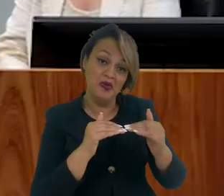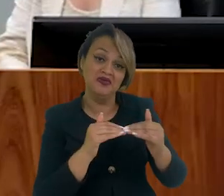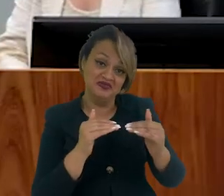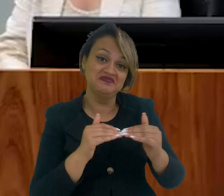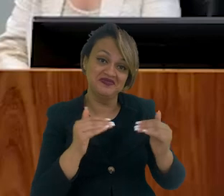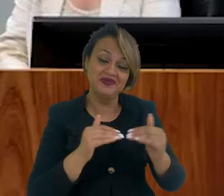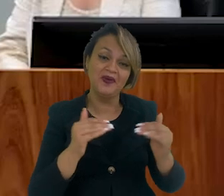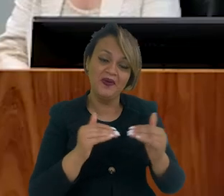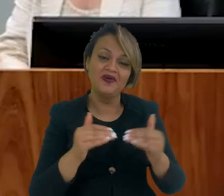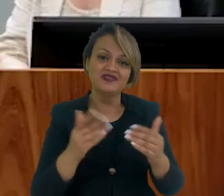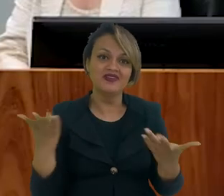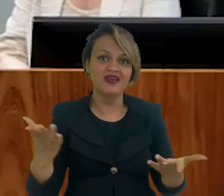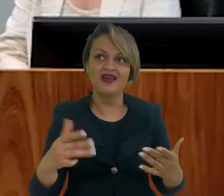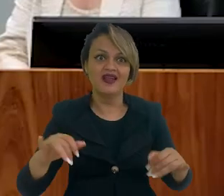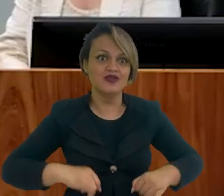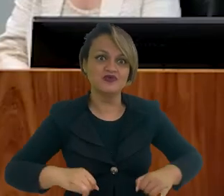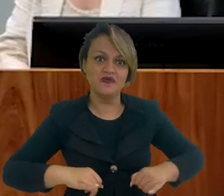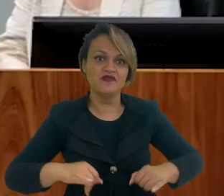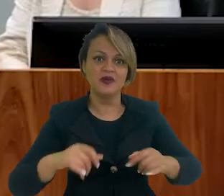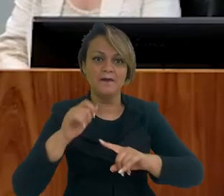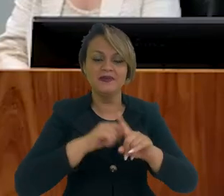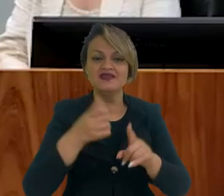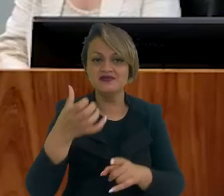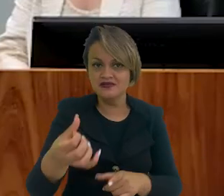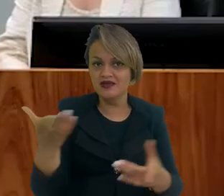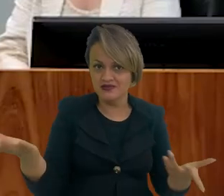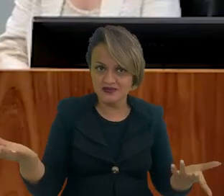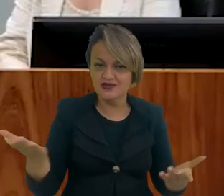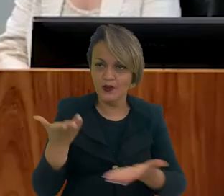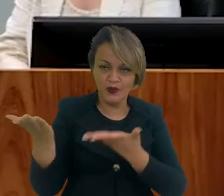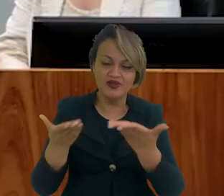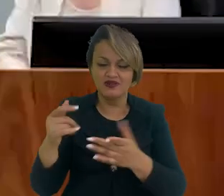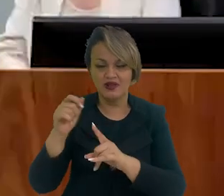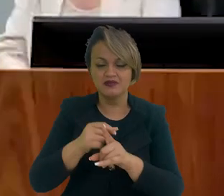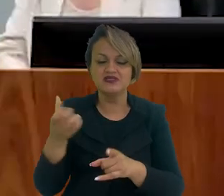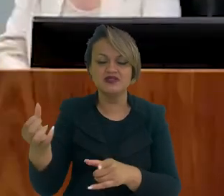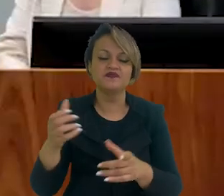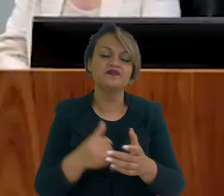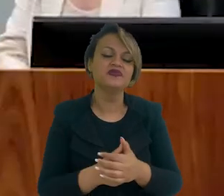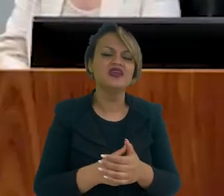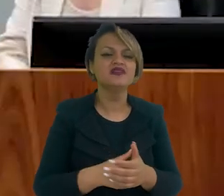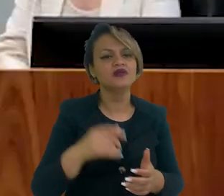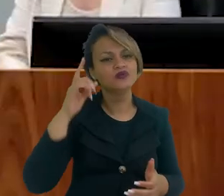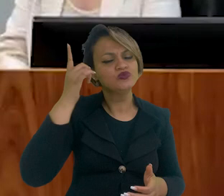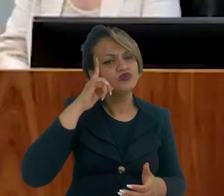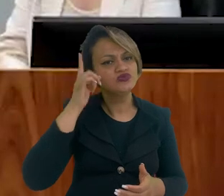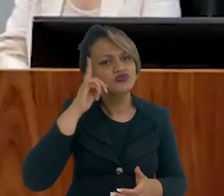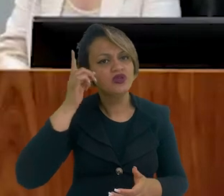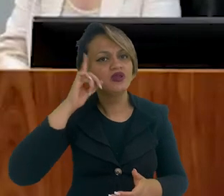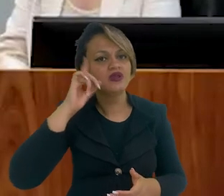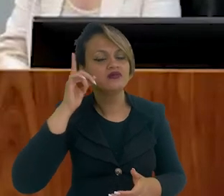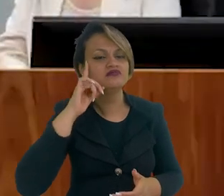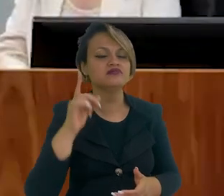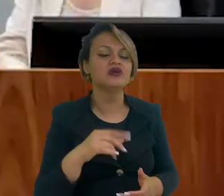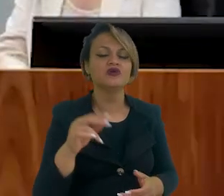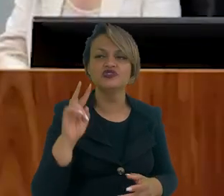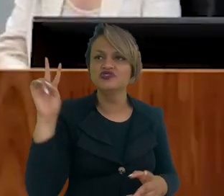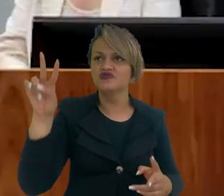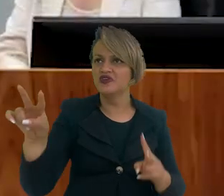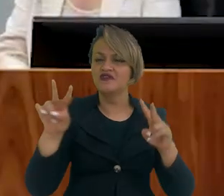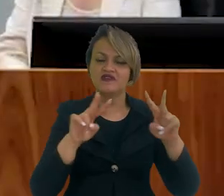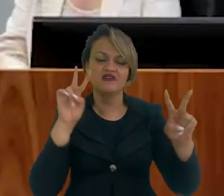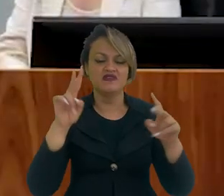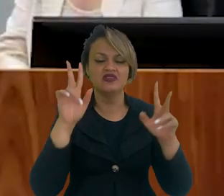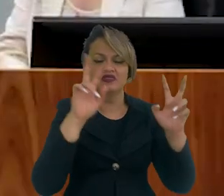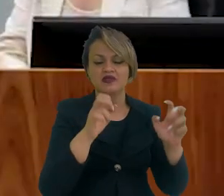bem com uma baliza bem compatível com o sofrimento que ela teve né E então assim